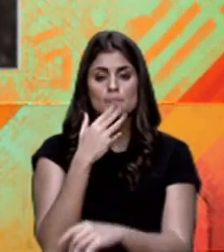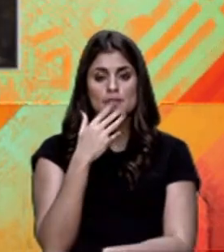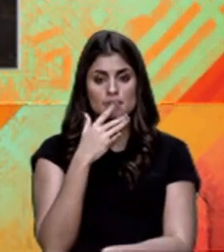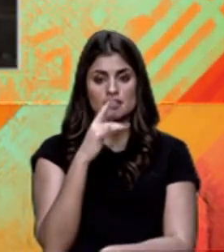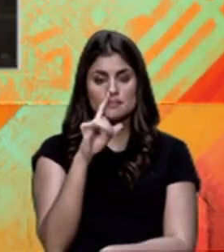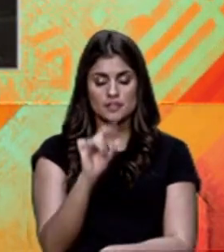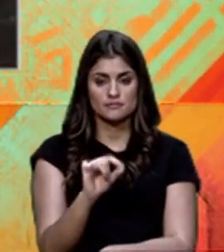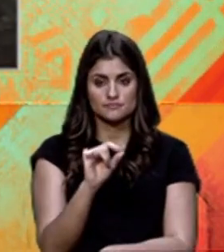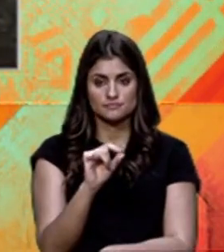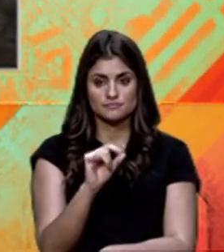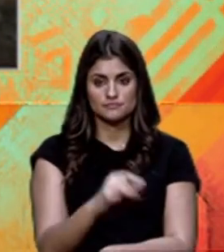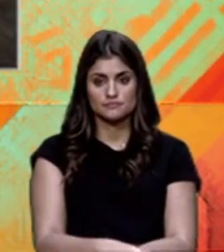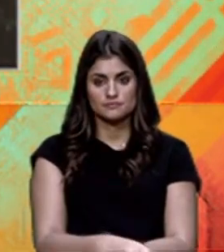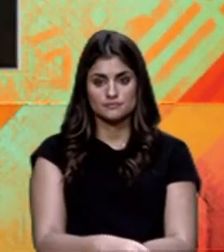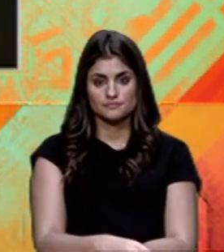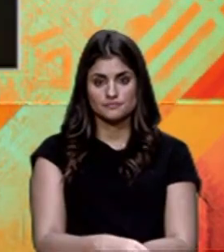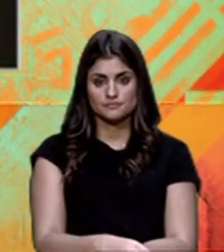aqui...